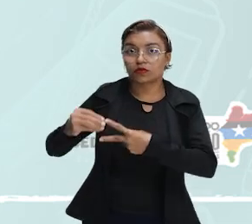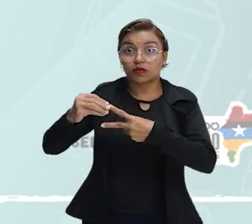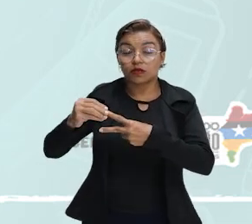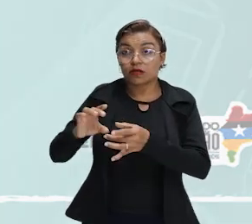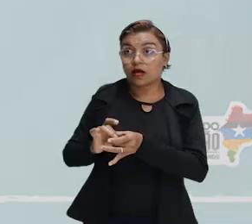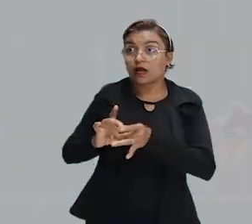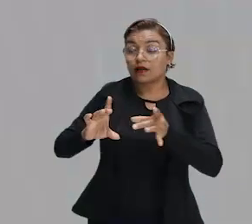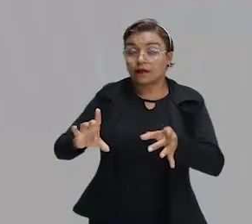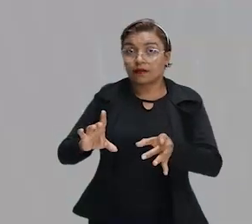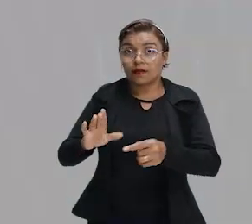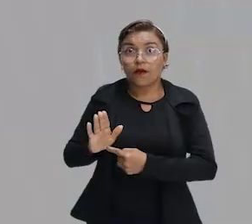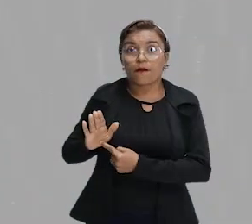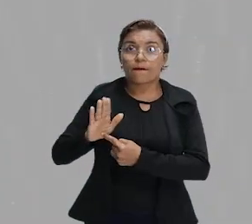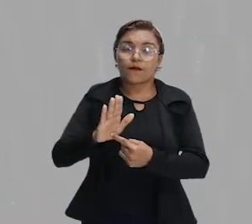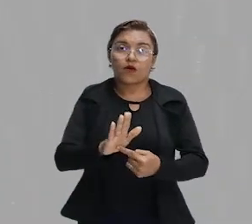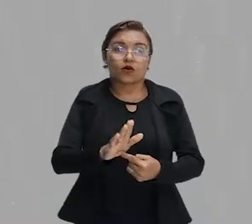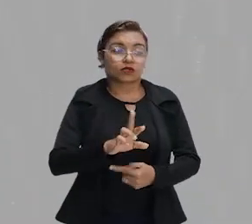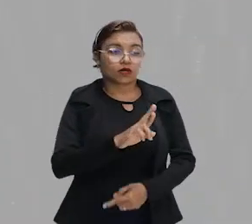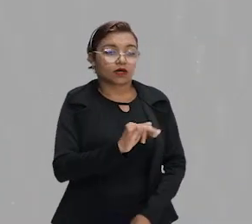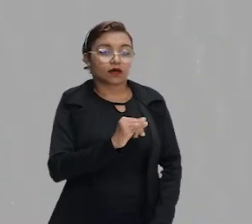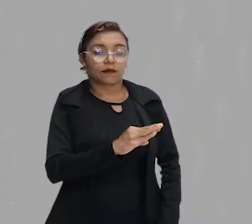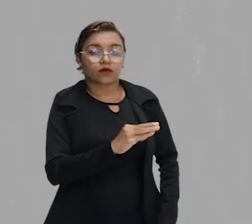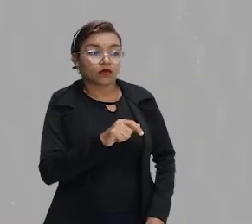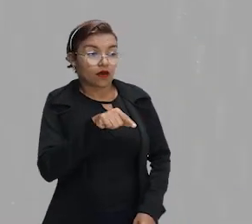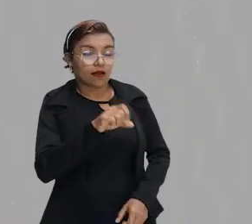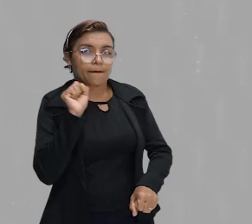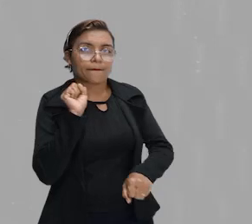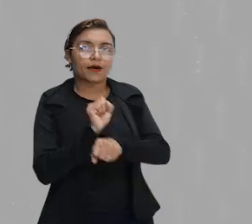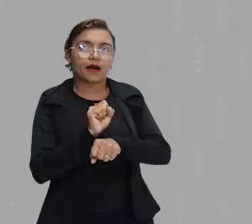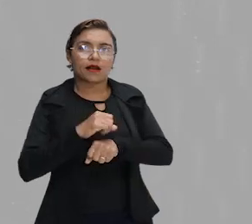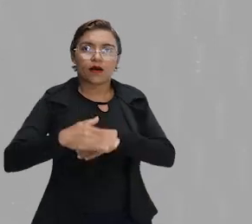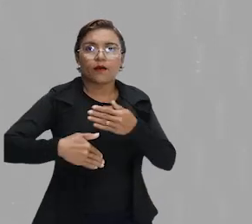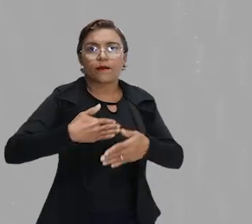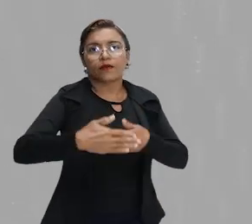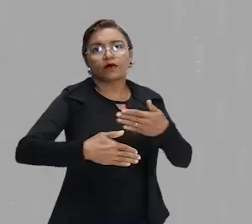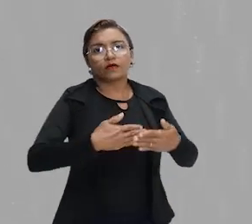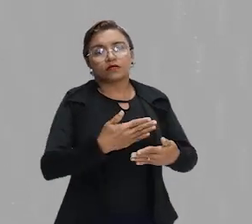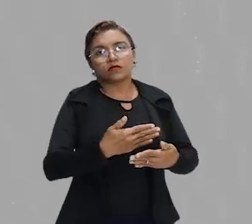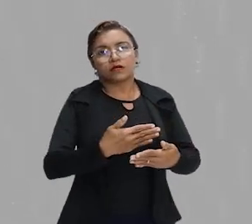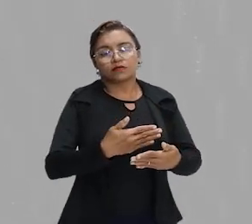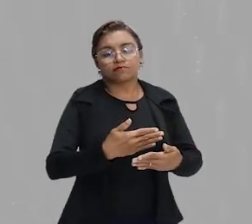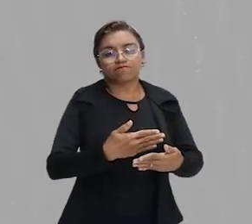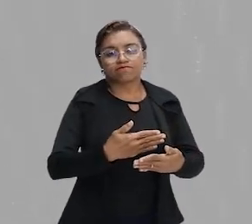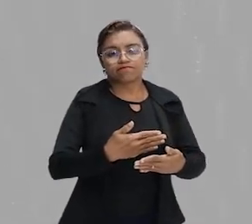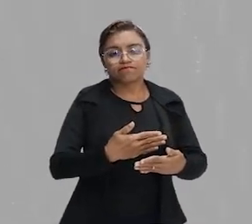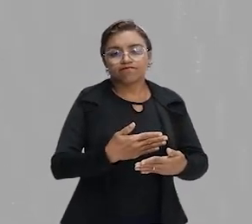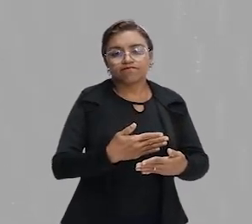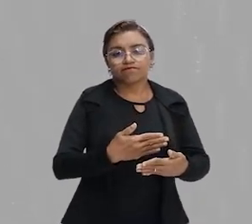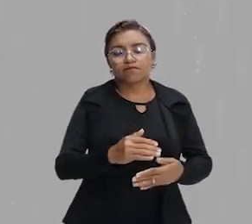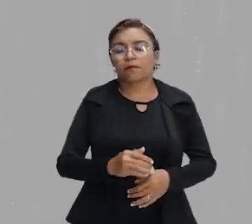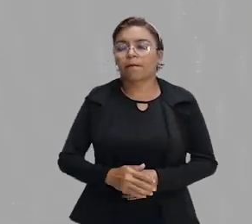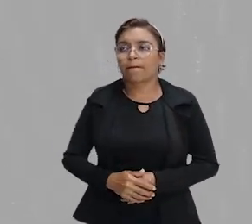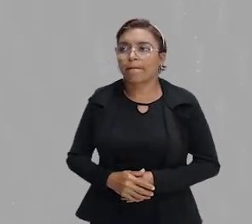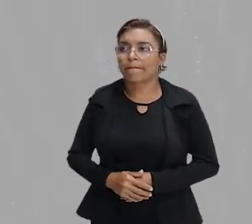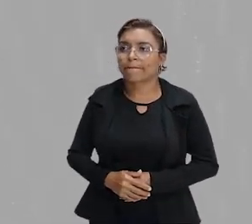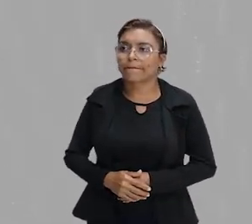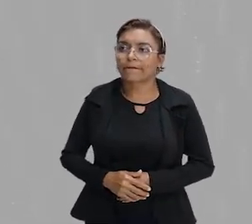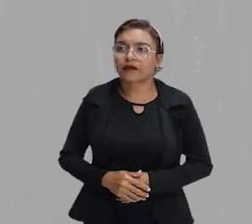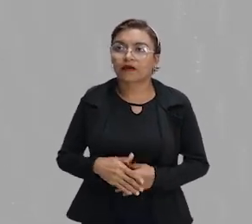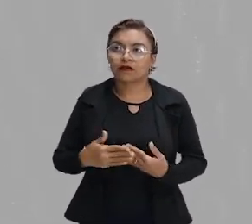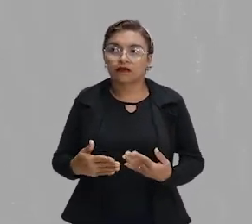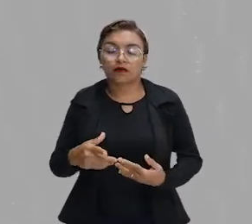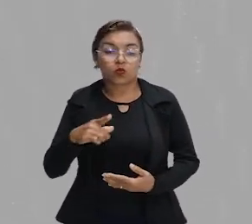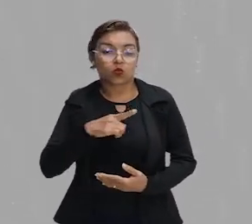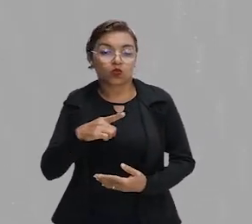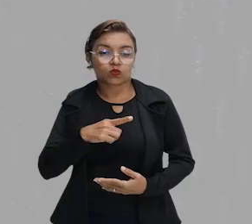vai sinalizar para o ribossomo para ele parar o processo de tradução, ou seja, de síntese proteica. E aí